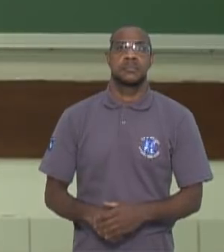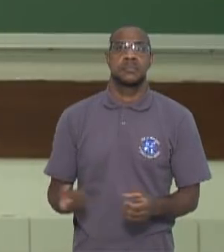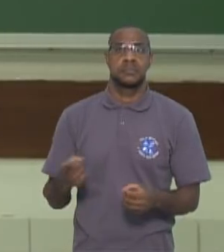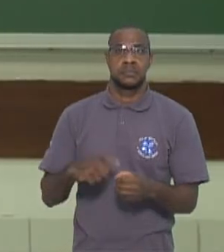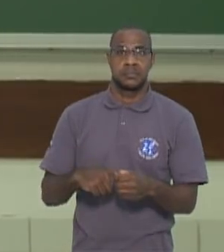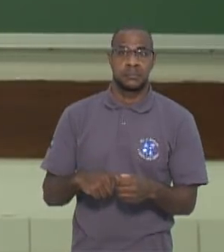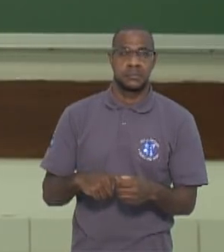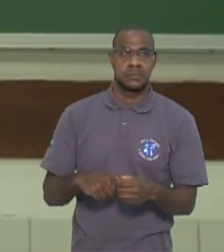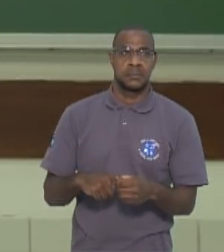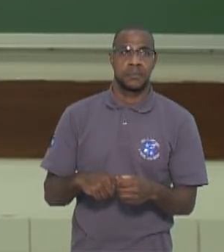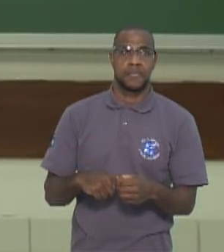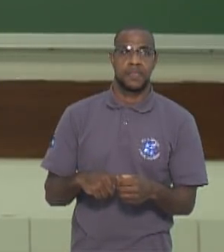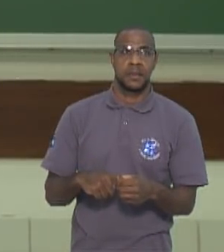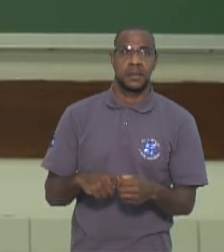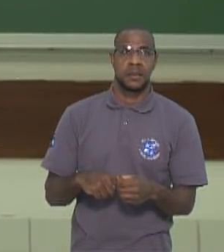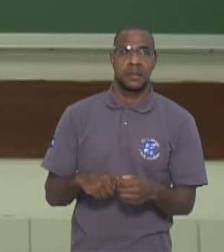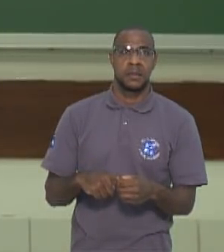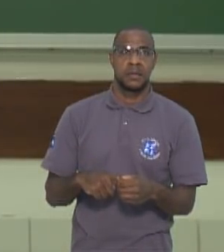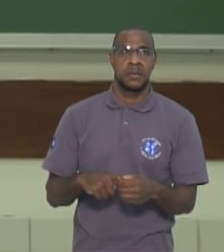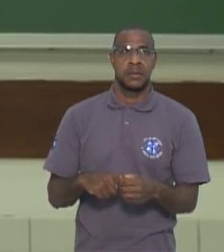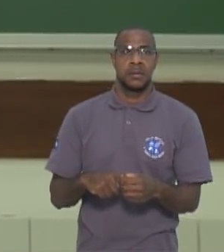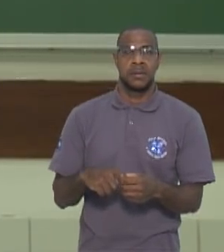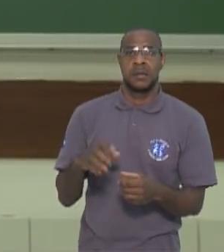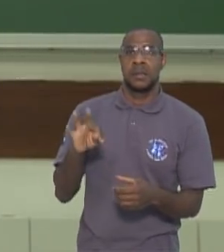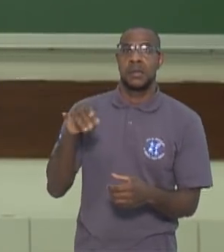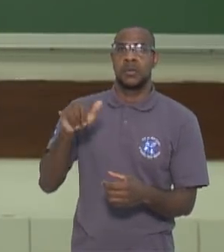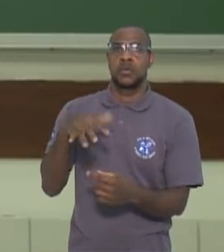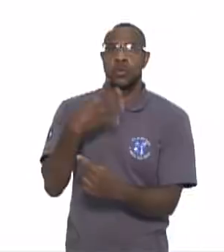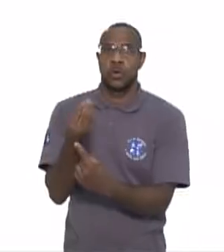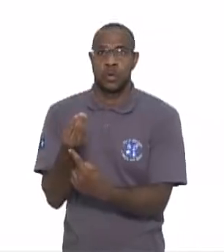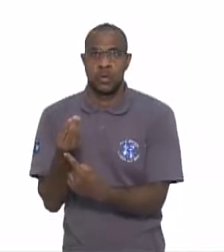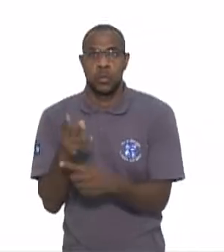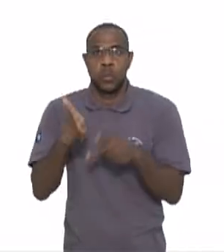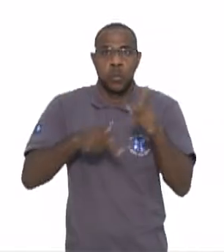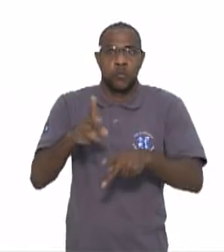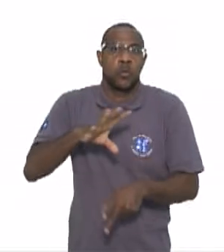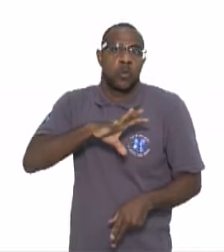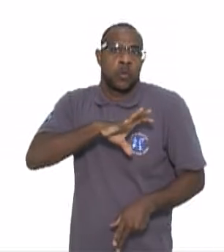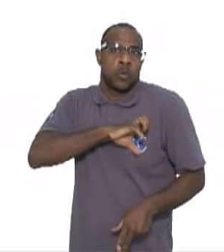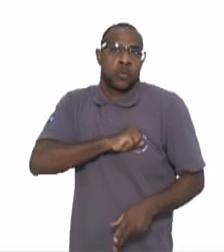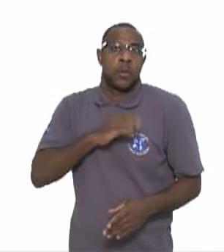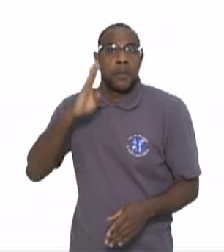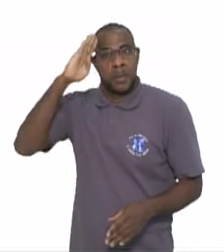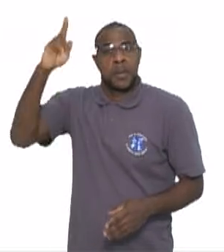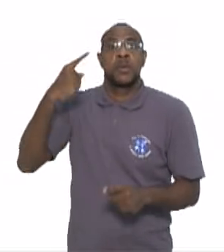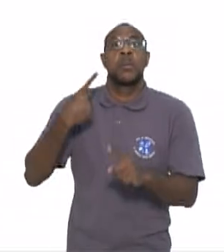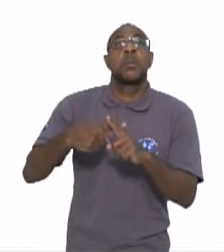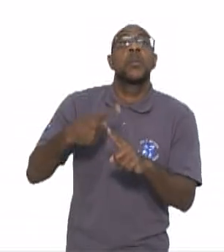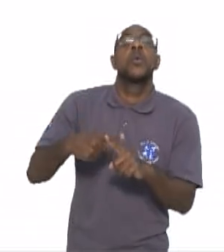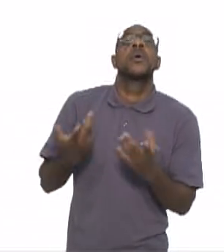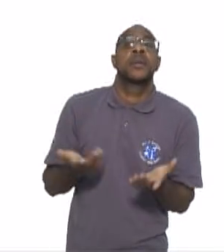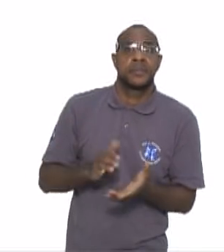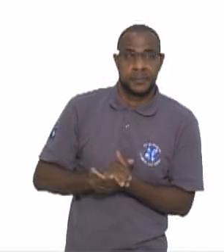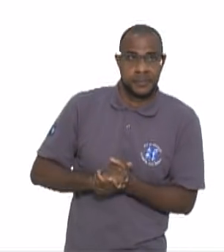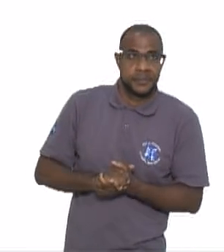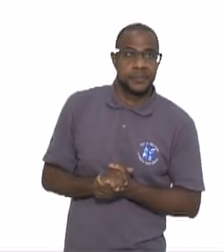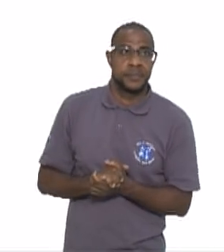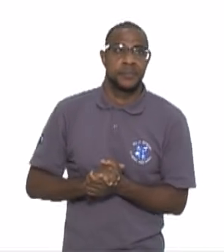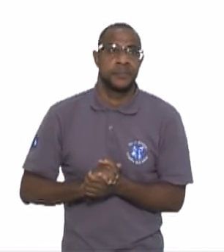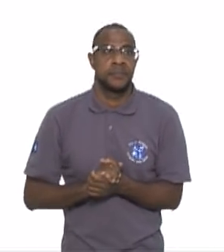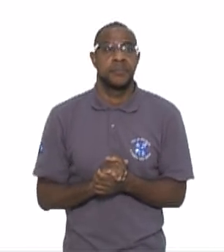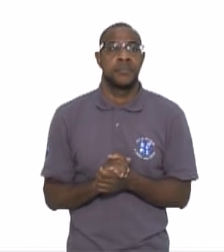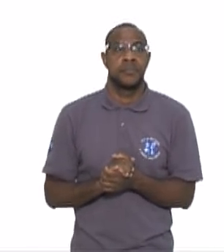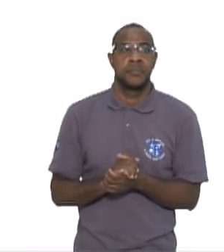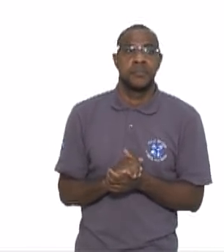Retornando, a Toy Art caiu no gosto do público, principalmente porque, vamos ver qual que é a resposta correta.